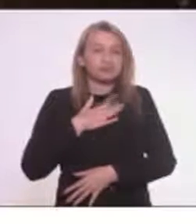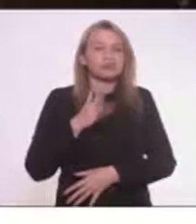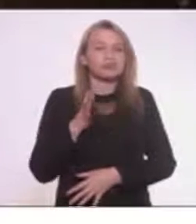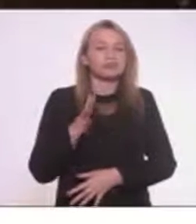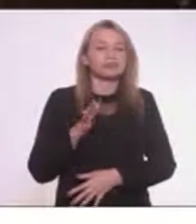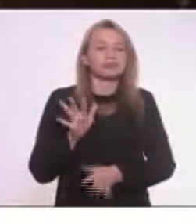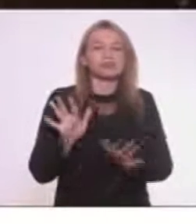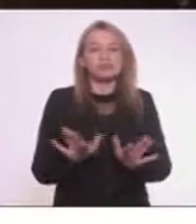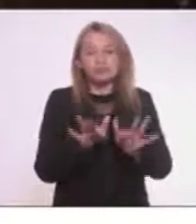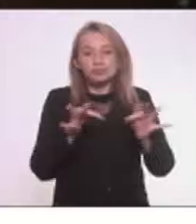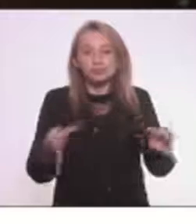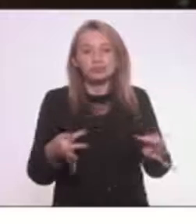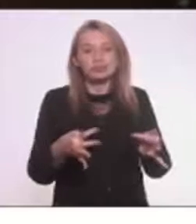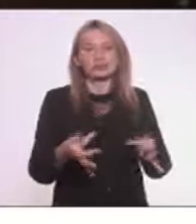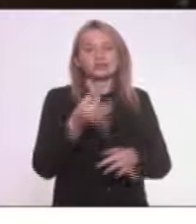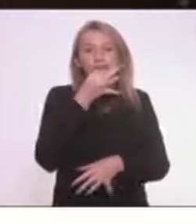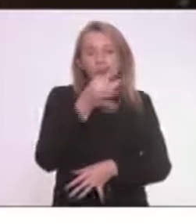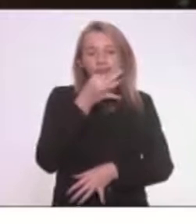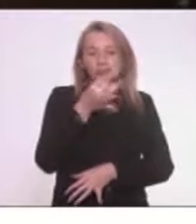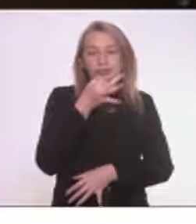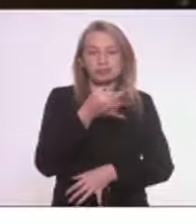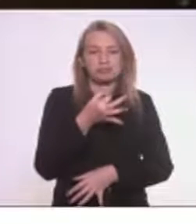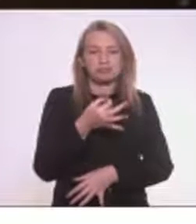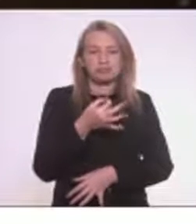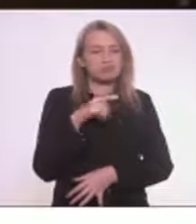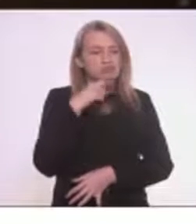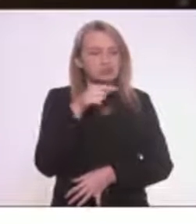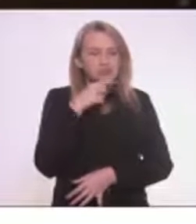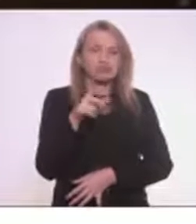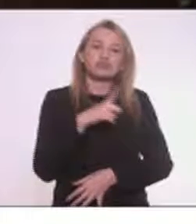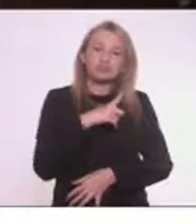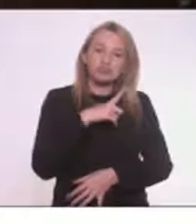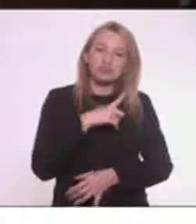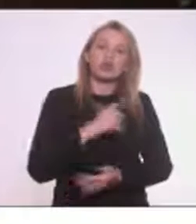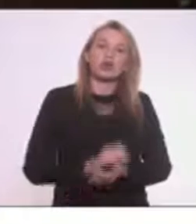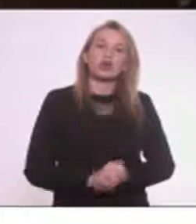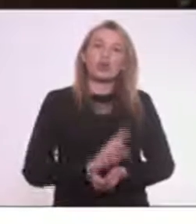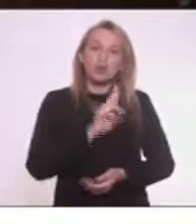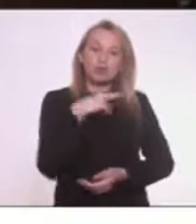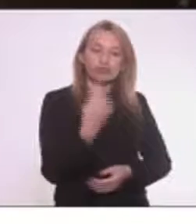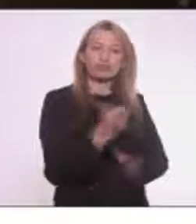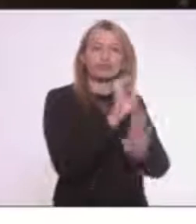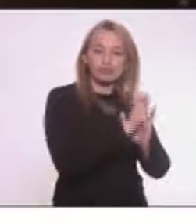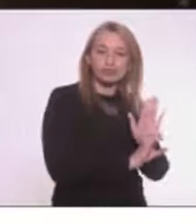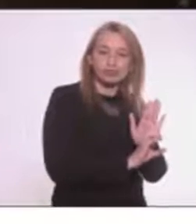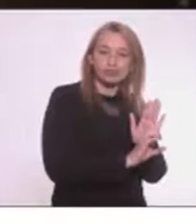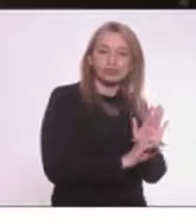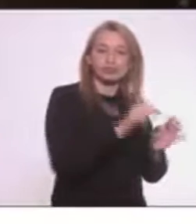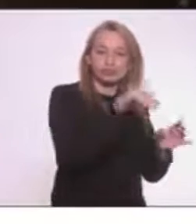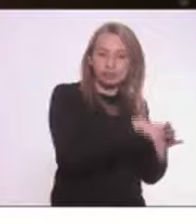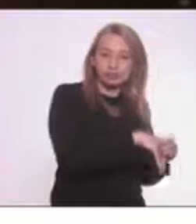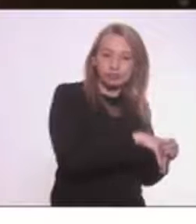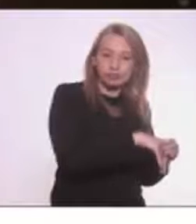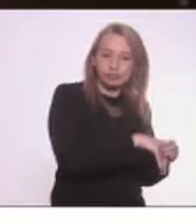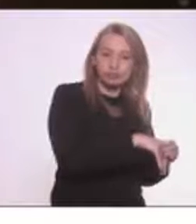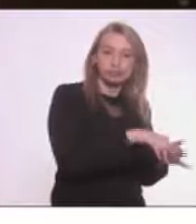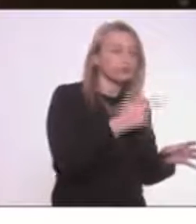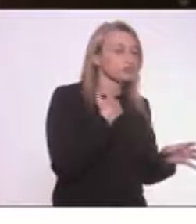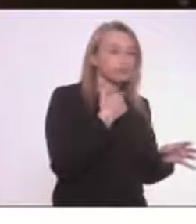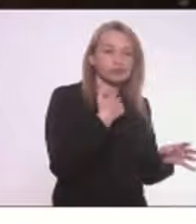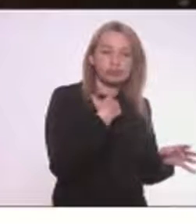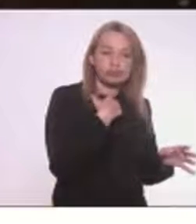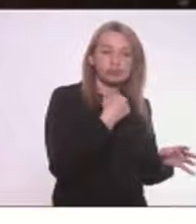avaliação, nos coloca num cenário de incerteza. Porque ou a emenda é votada de uma forma que não pode vigorar,